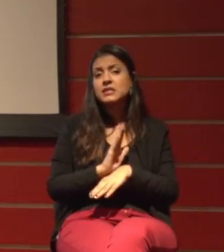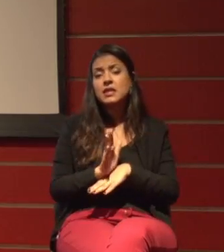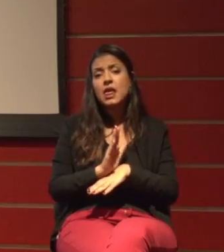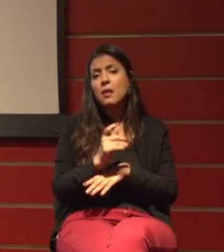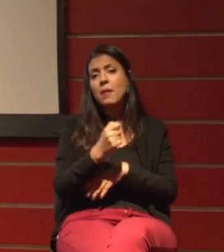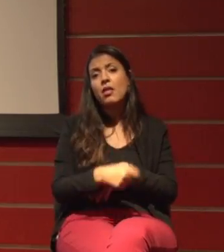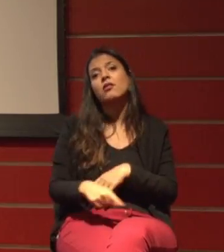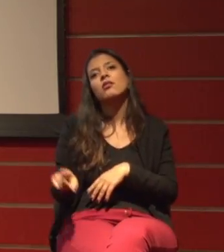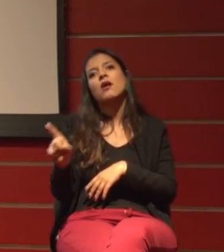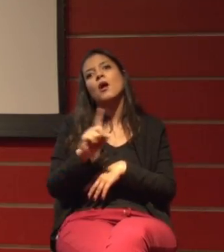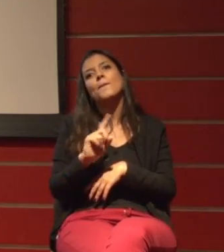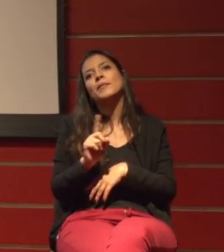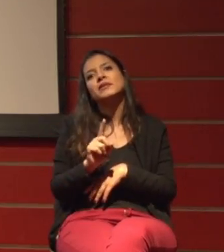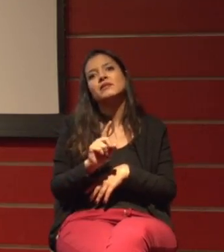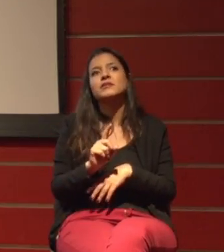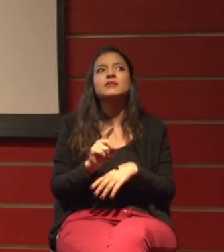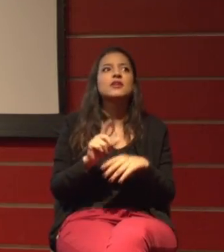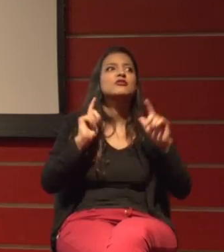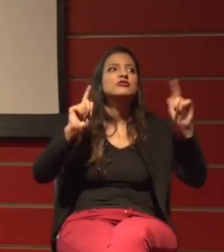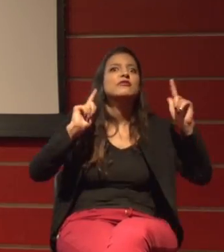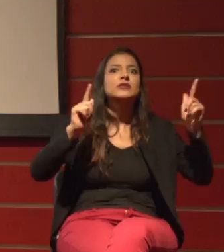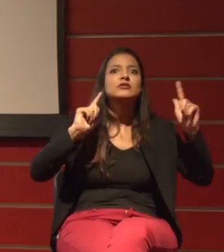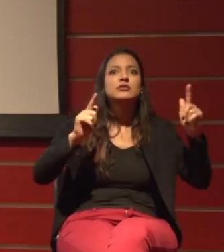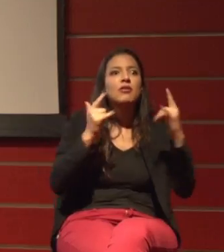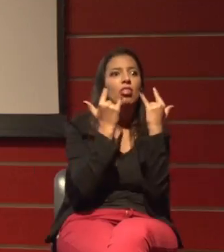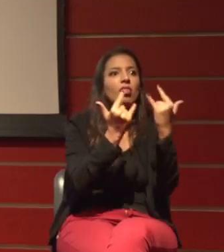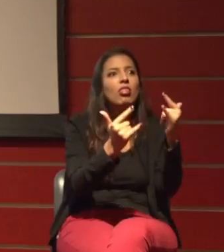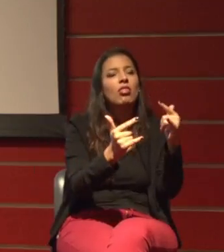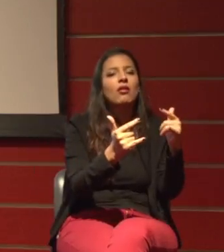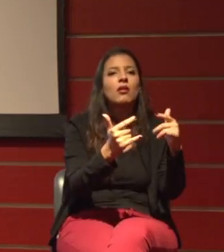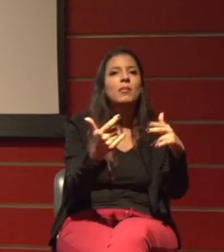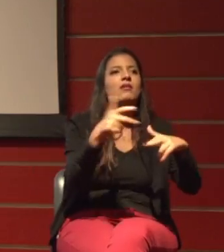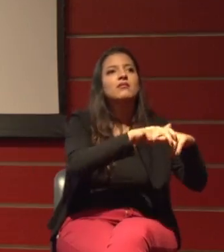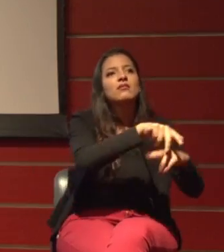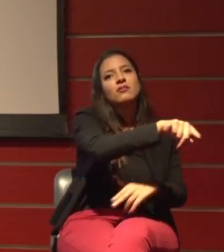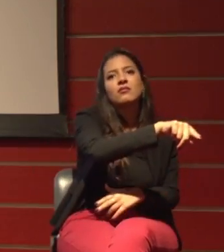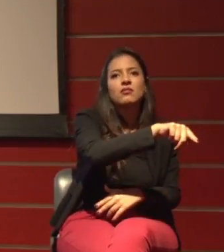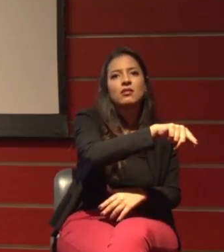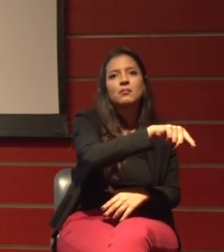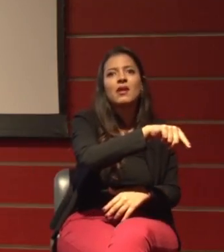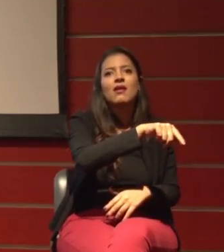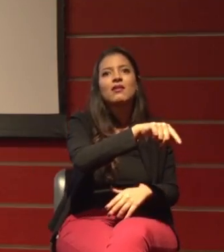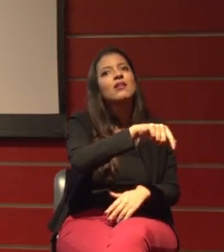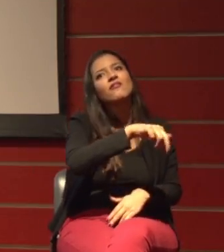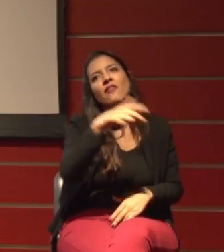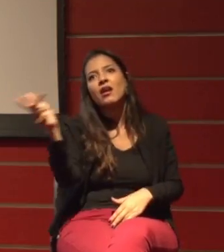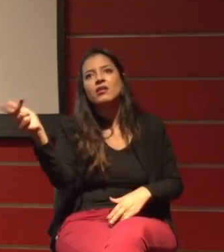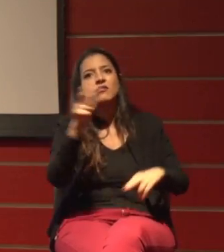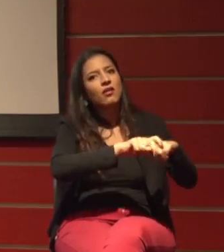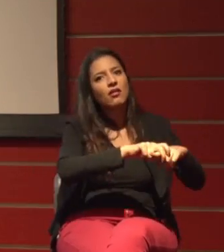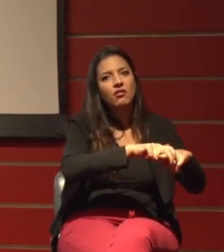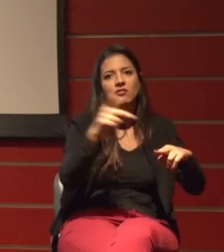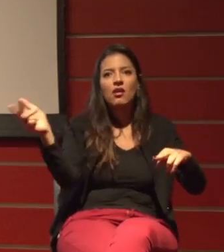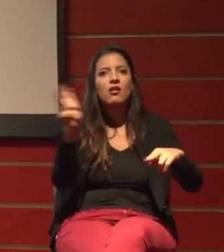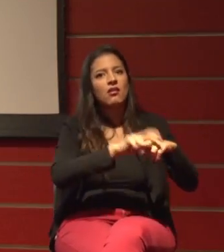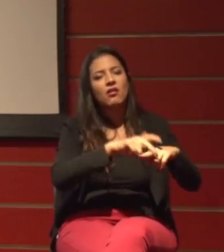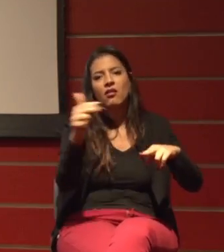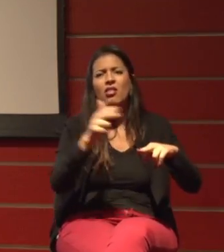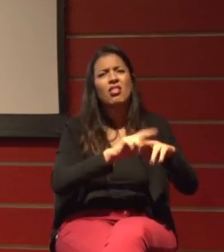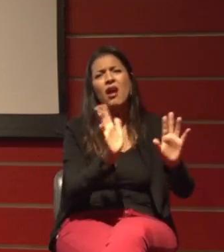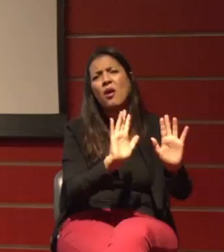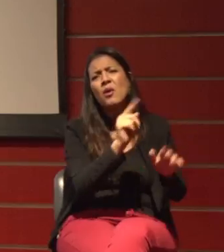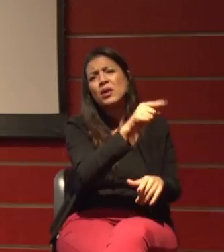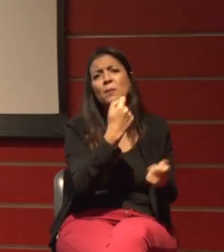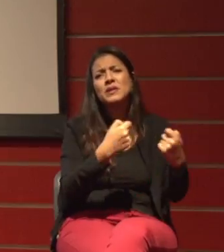uma necessidade de ter que fazer algo e ele poder voltar a experimentar a se experimentar como linguagem